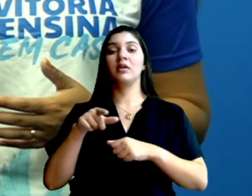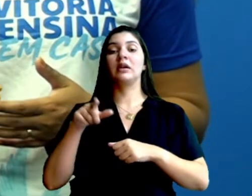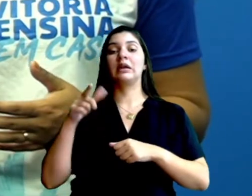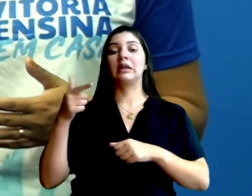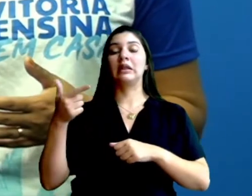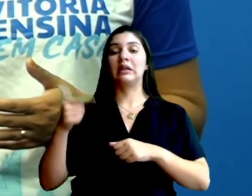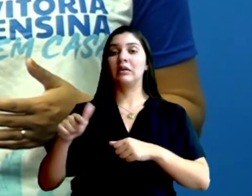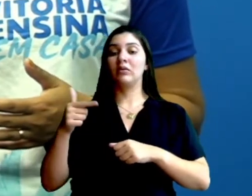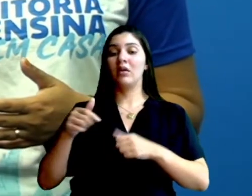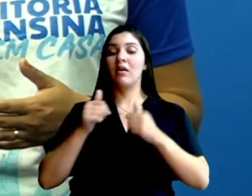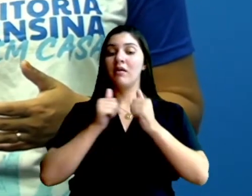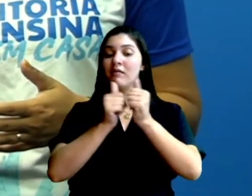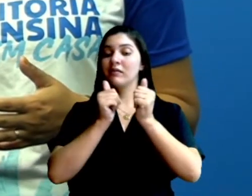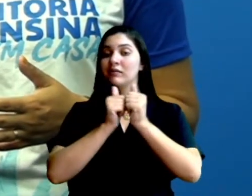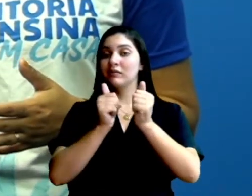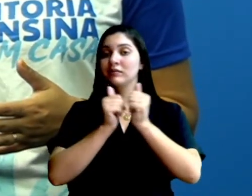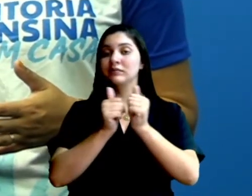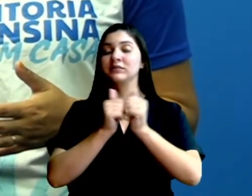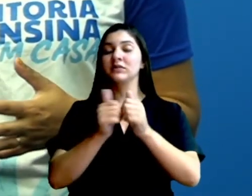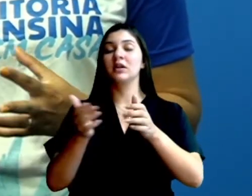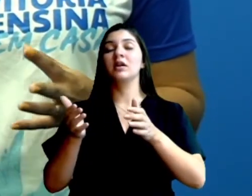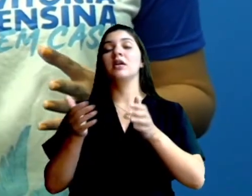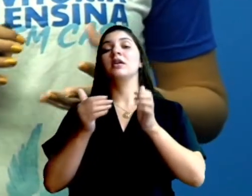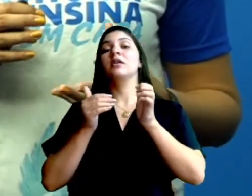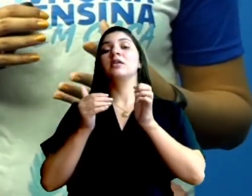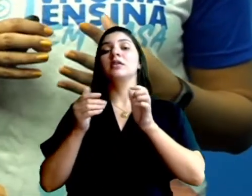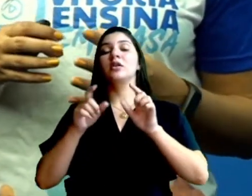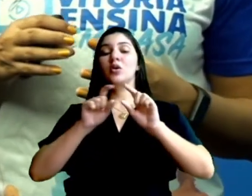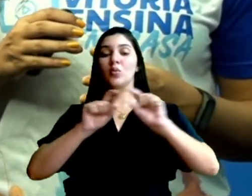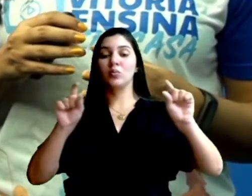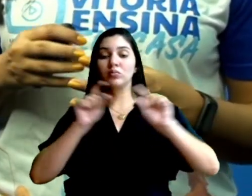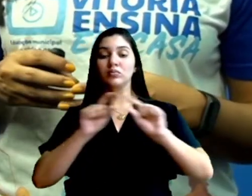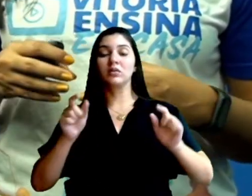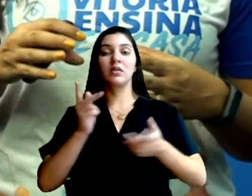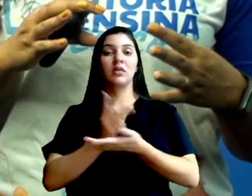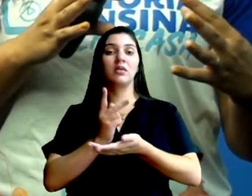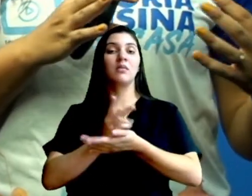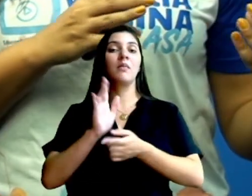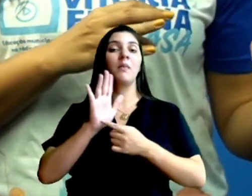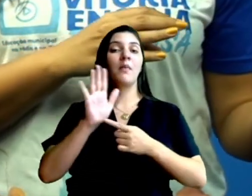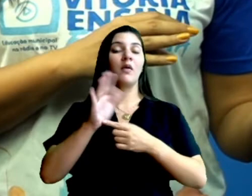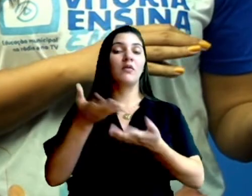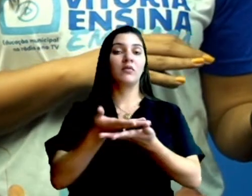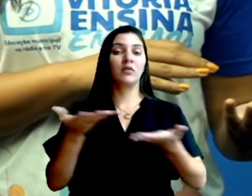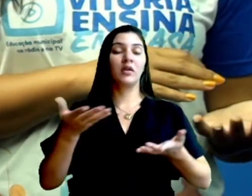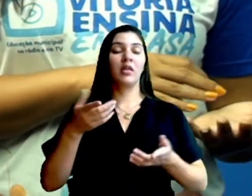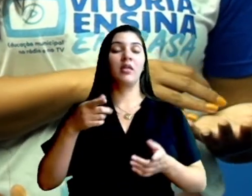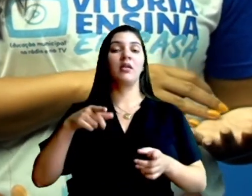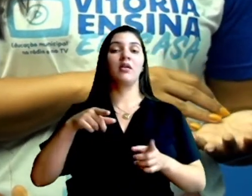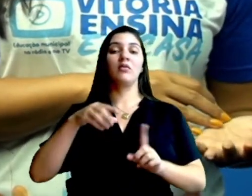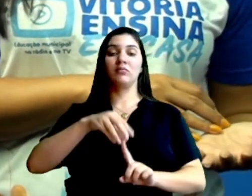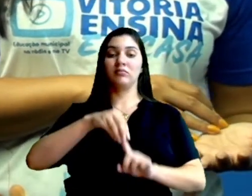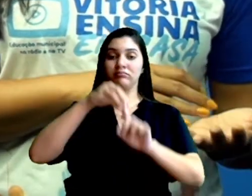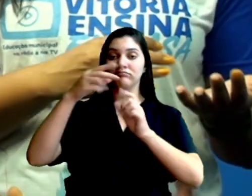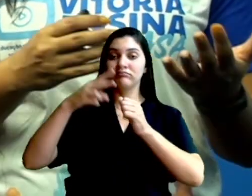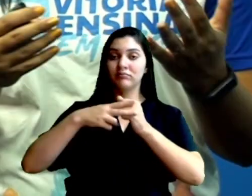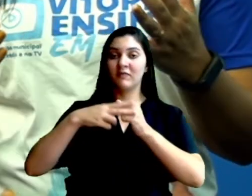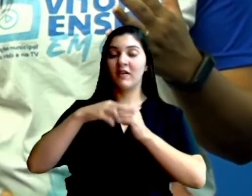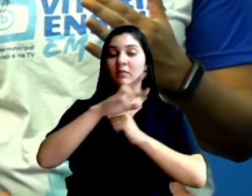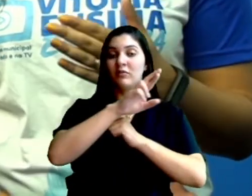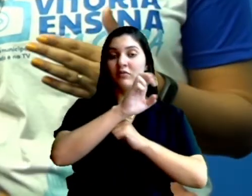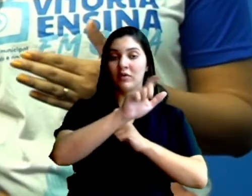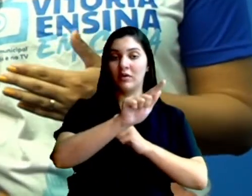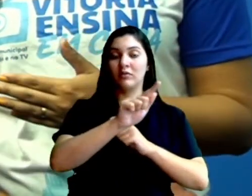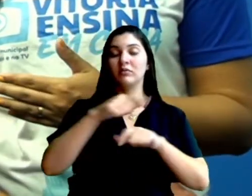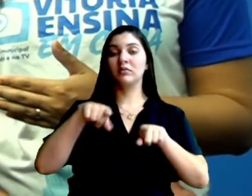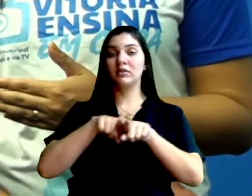que não seguem um padrão de conjugação. Eu sempre trago aqui tanto os principais verbos regulares quanto